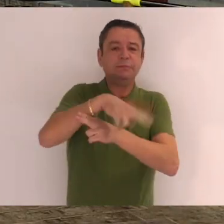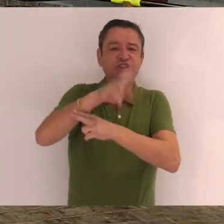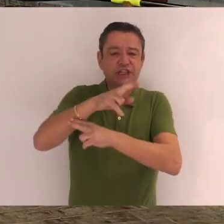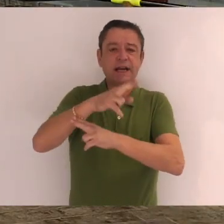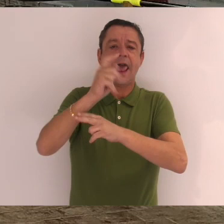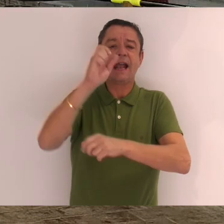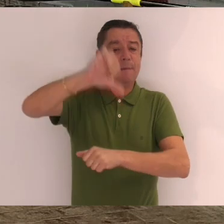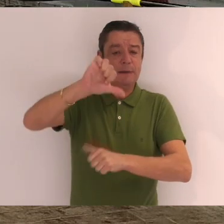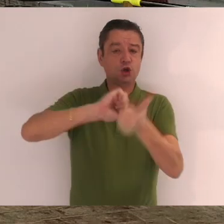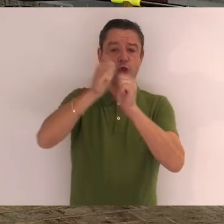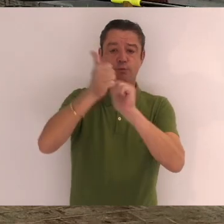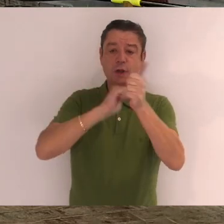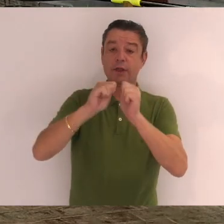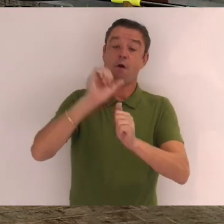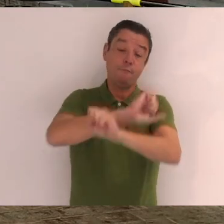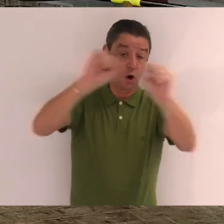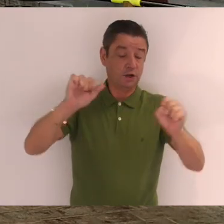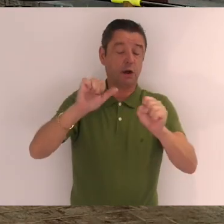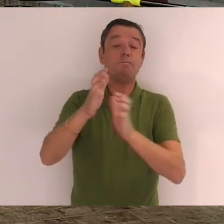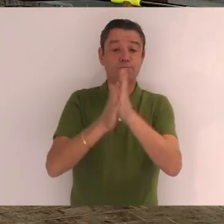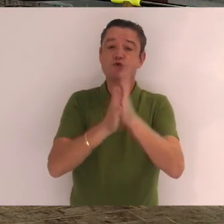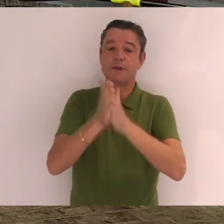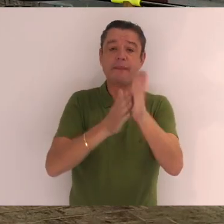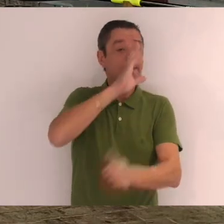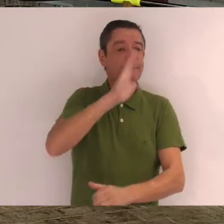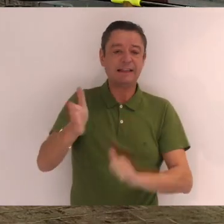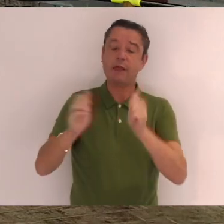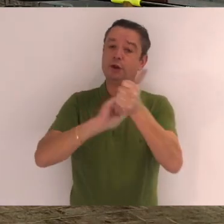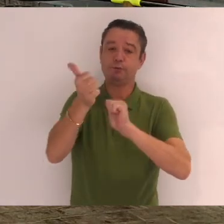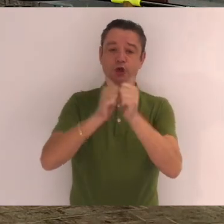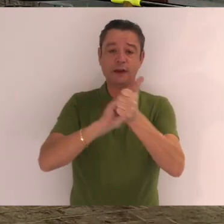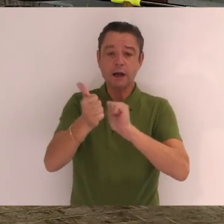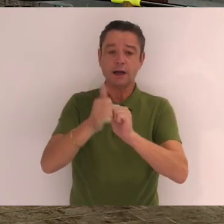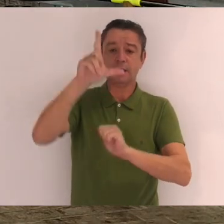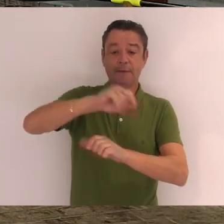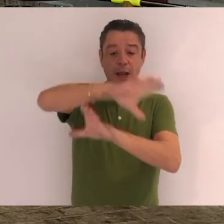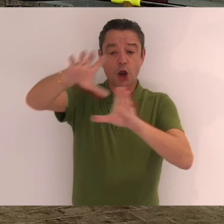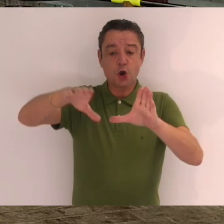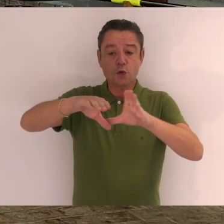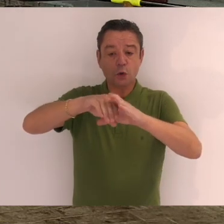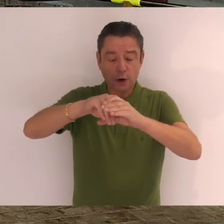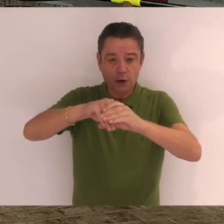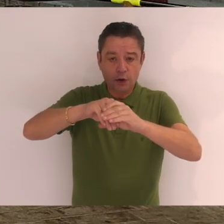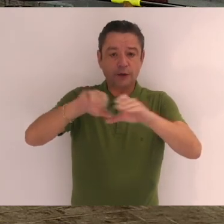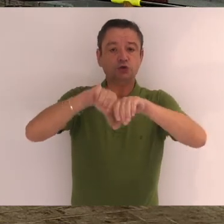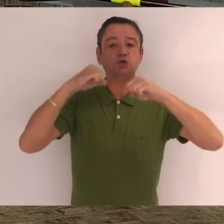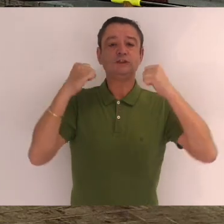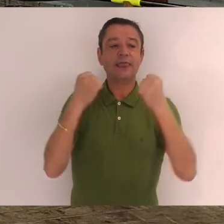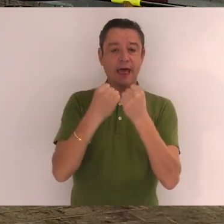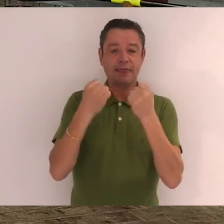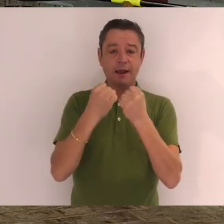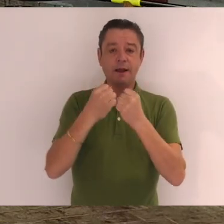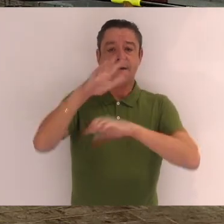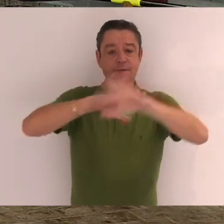equipamentos esportivos gostem oportunidade para fazer essa prática desportiva e para serem incluídos que do homem na sociedade